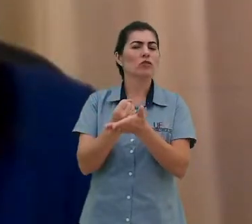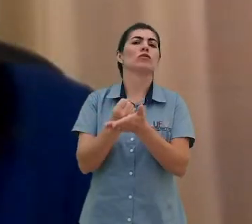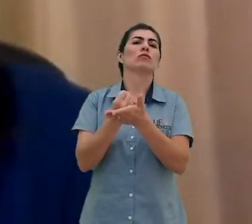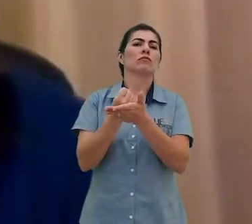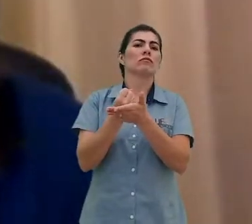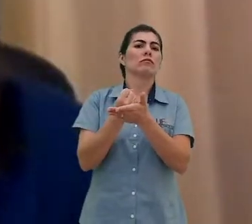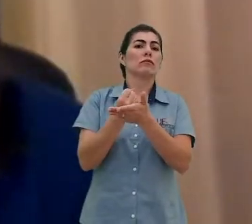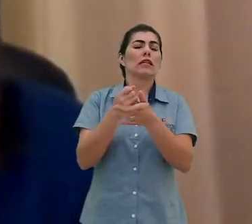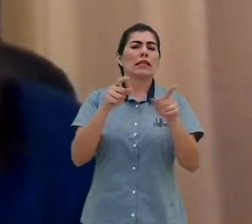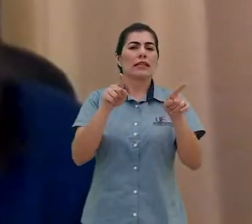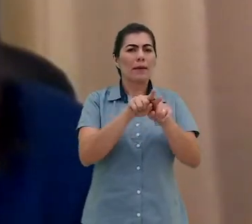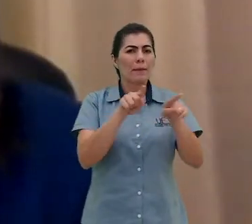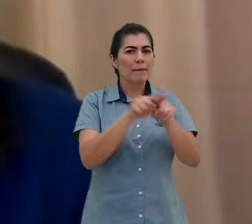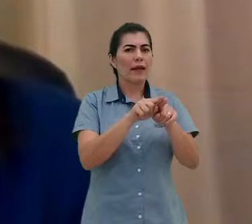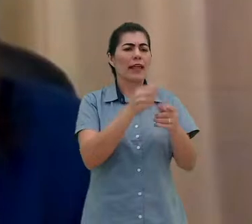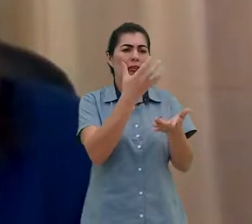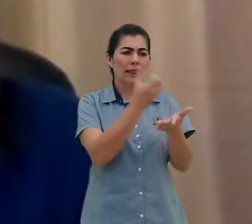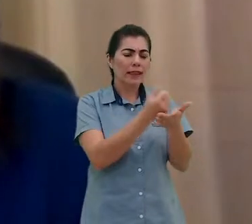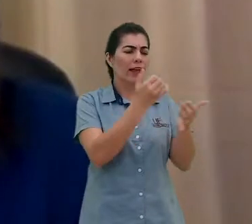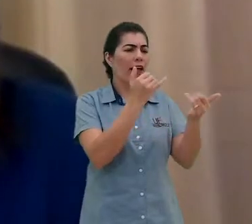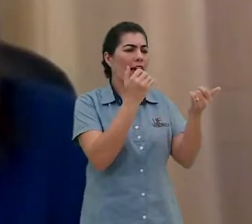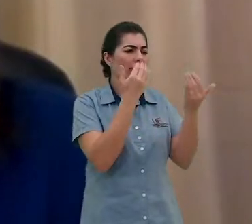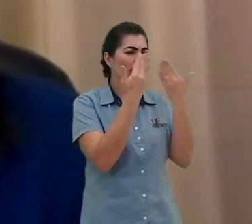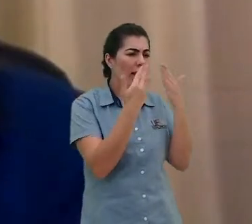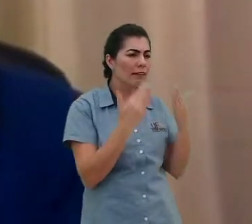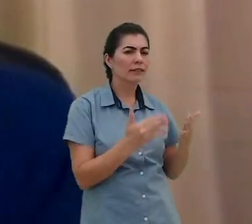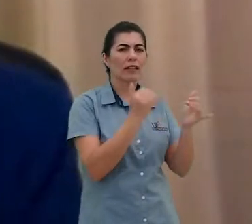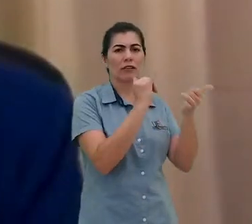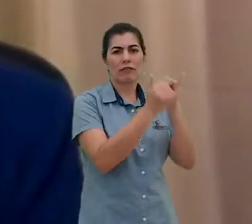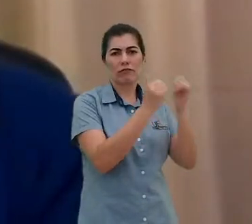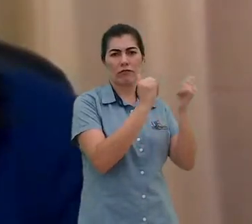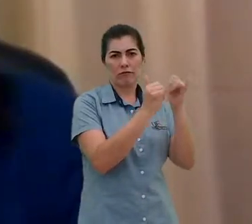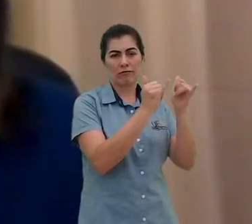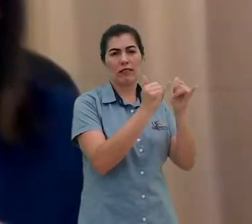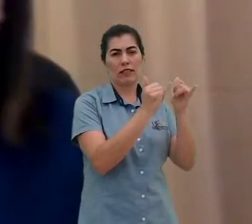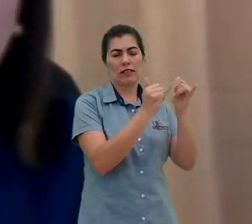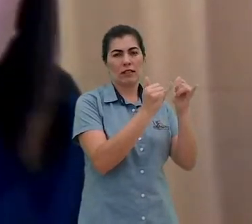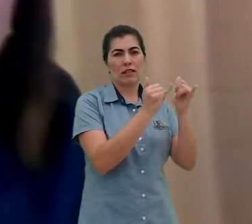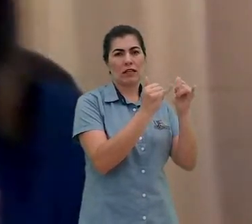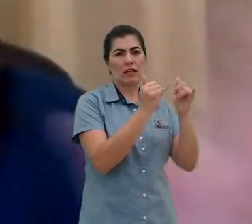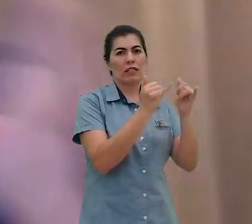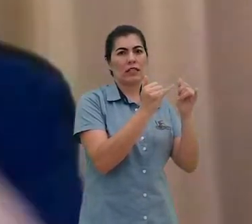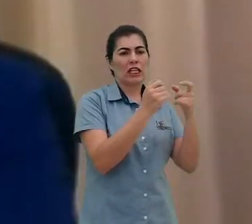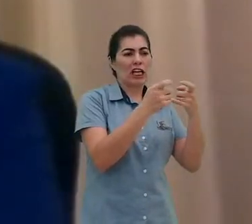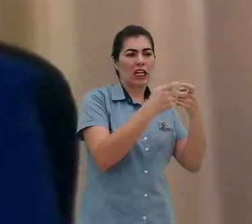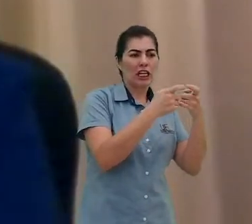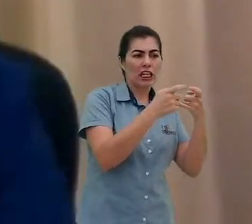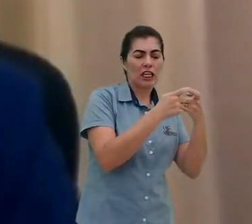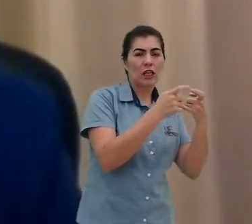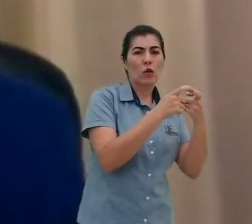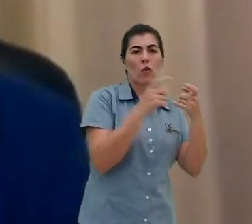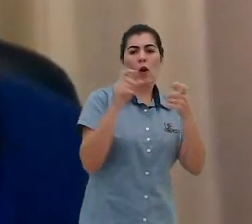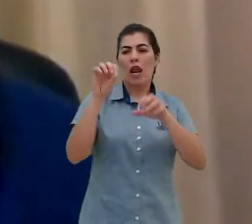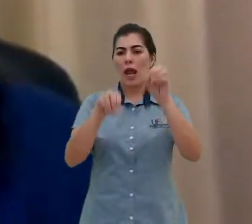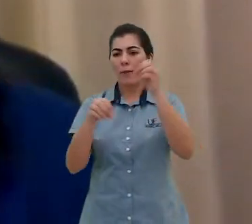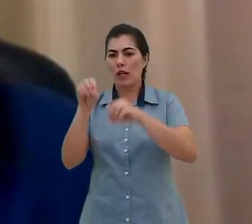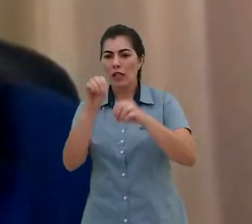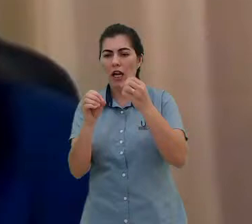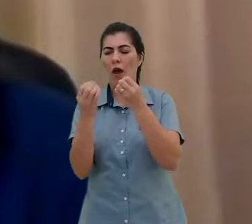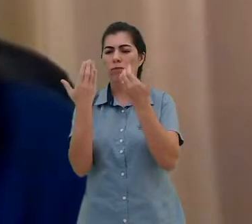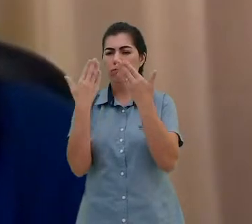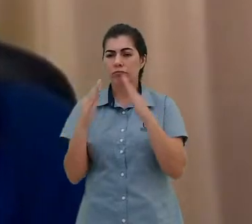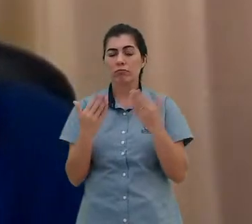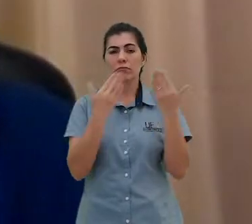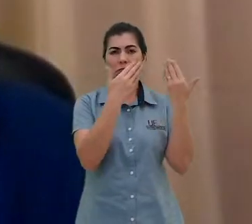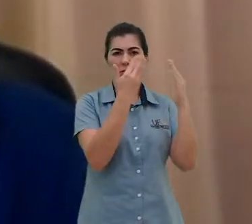quanto analisando esses dados, tentando, por exemplo, juntar os dados clínicos, laboratoriais, com, por exemplo, dados do